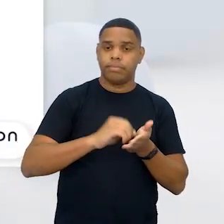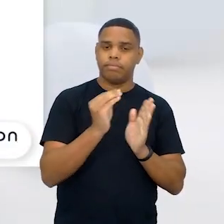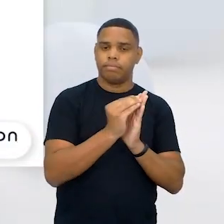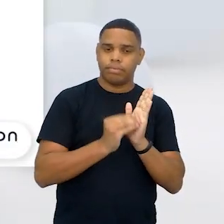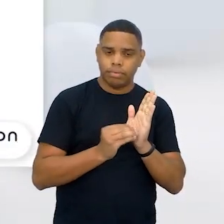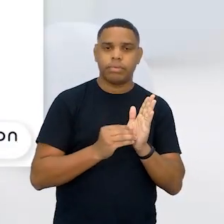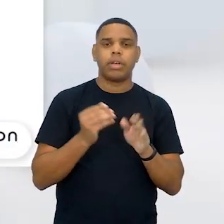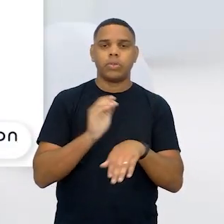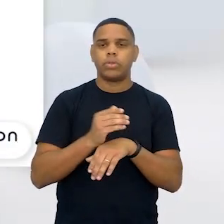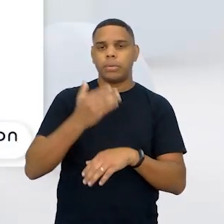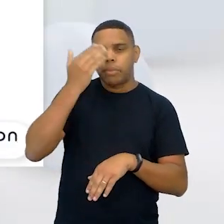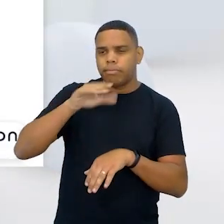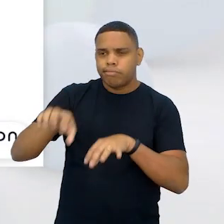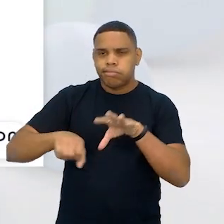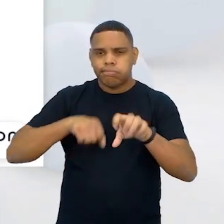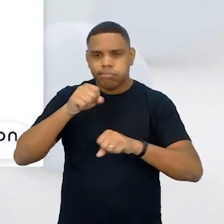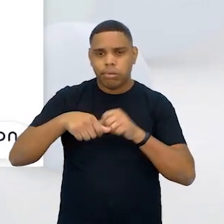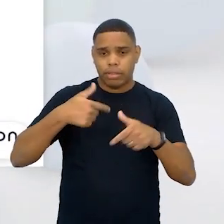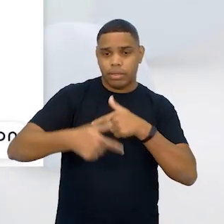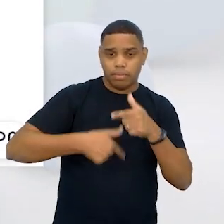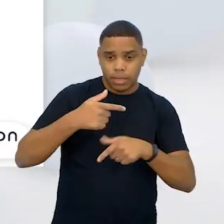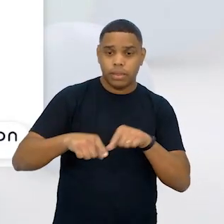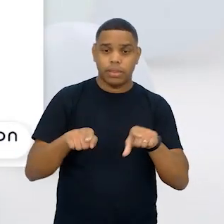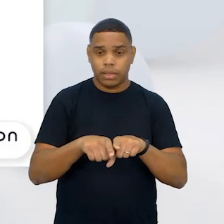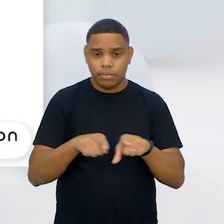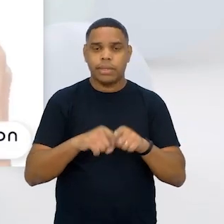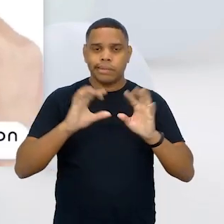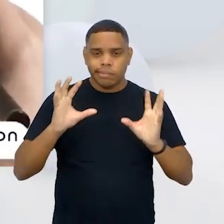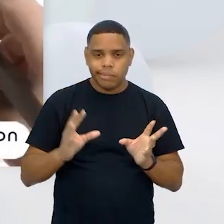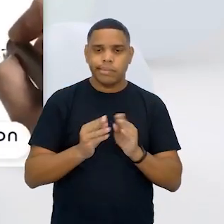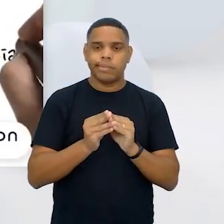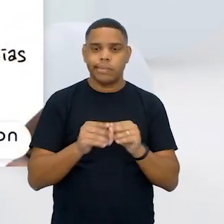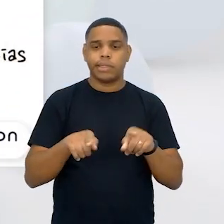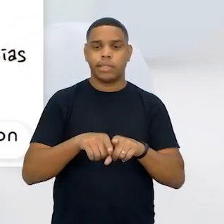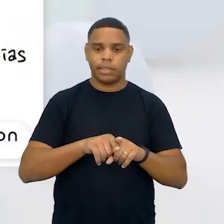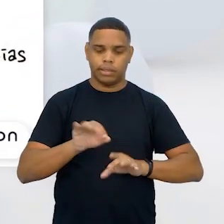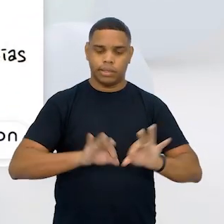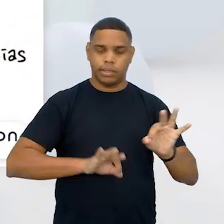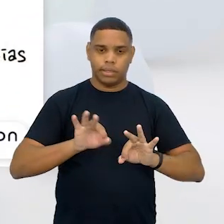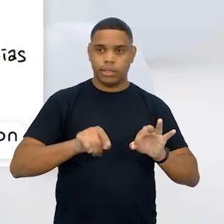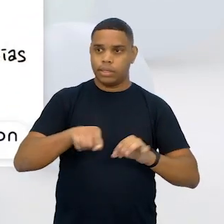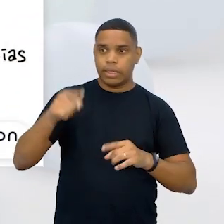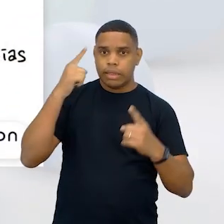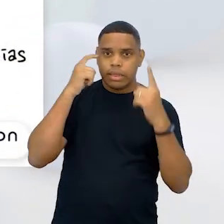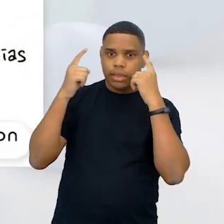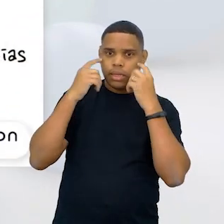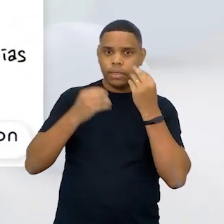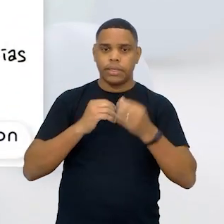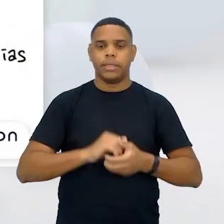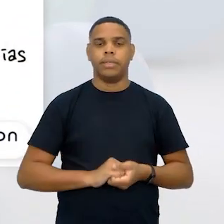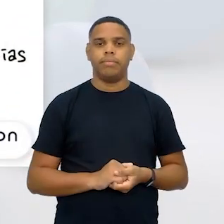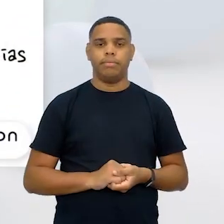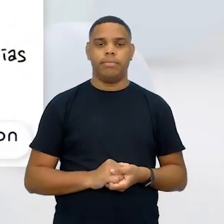a colher as evidências do trabalho, na sistematização, a organizar as ideias.